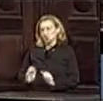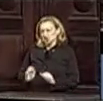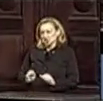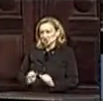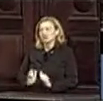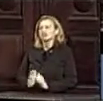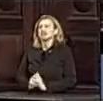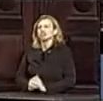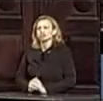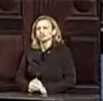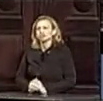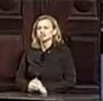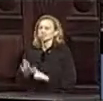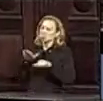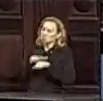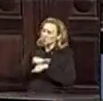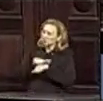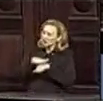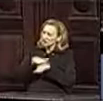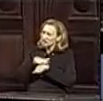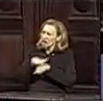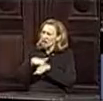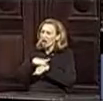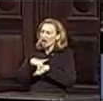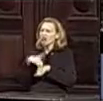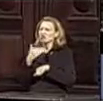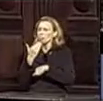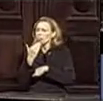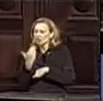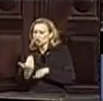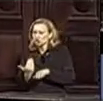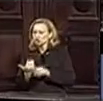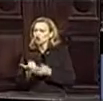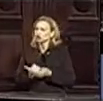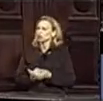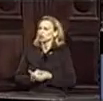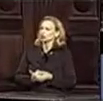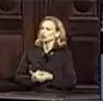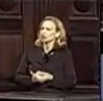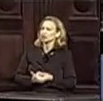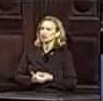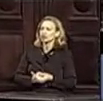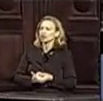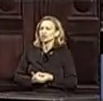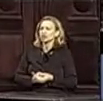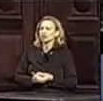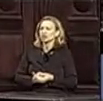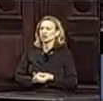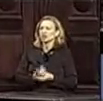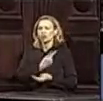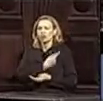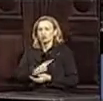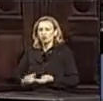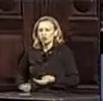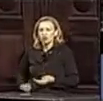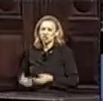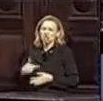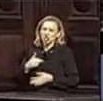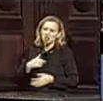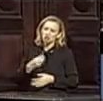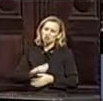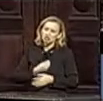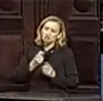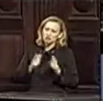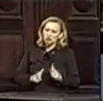poderia conversar, não pedir com bravata, mas se dirigir ao governador e estou aqui